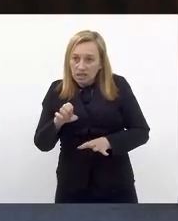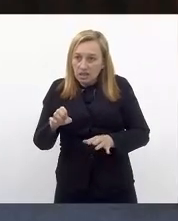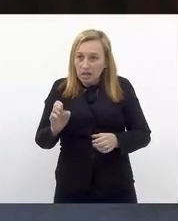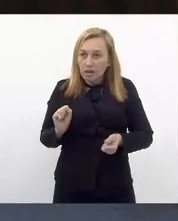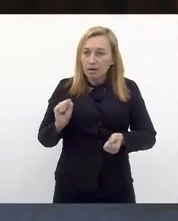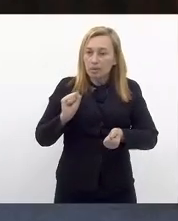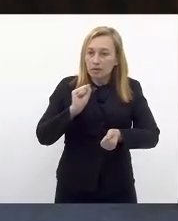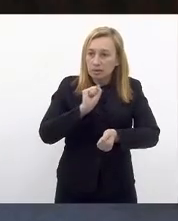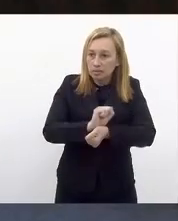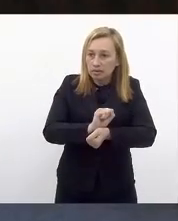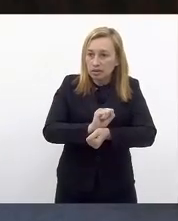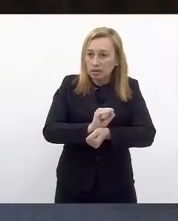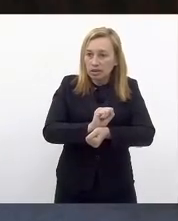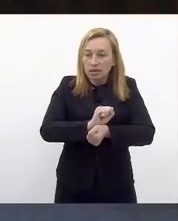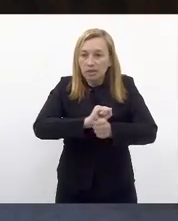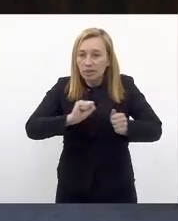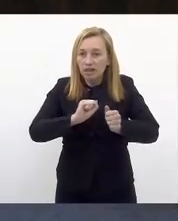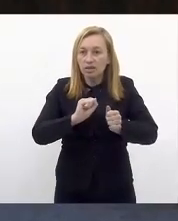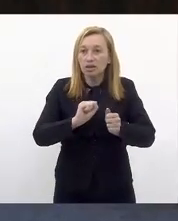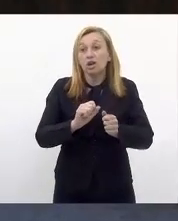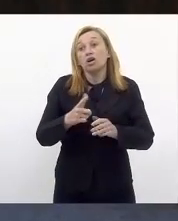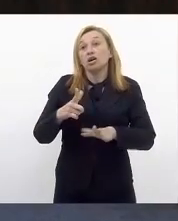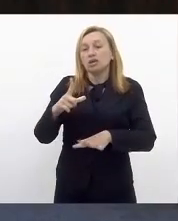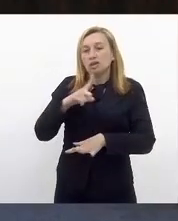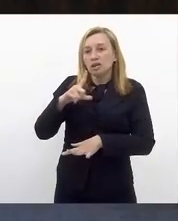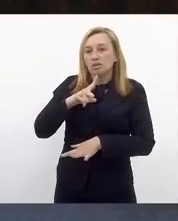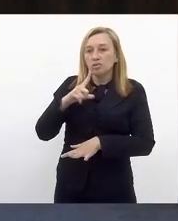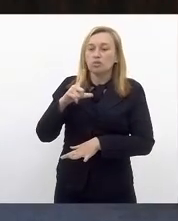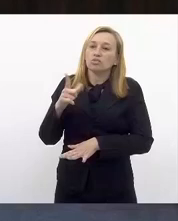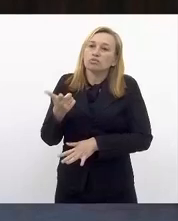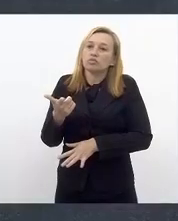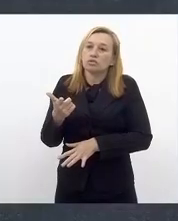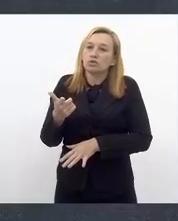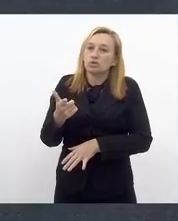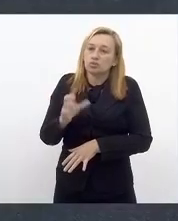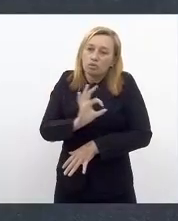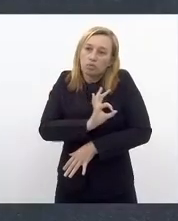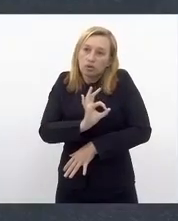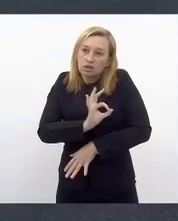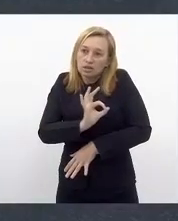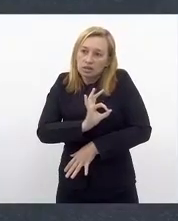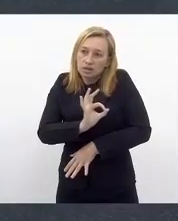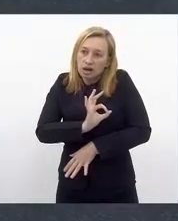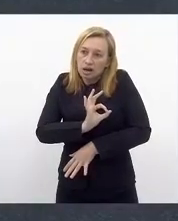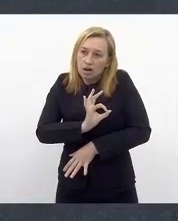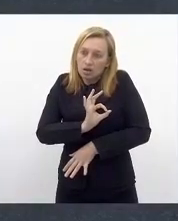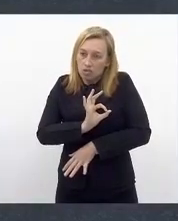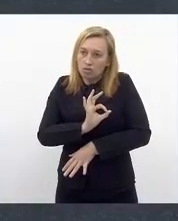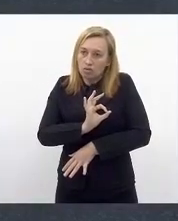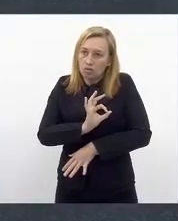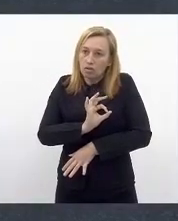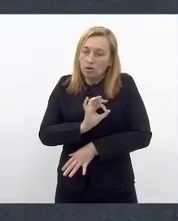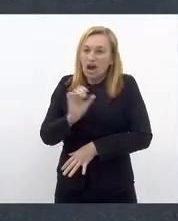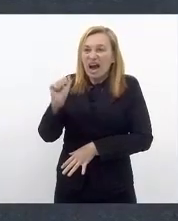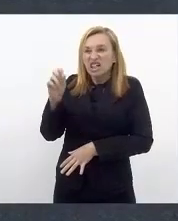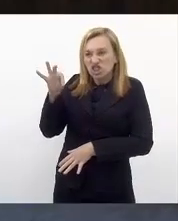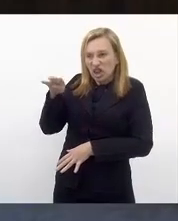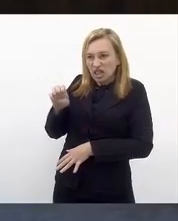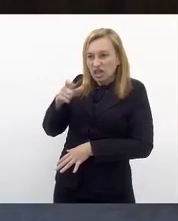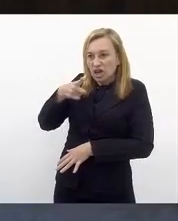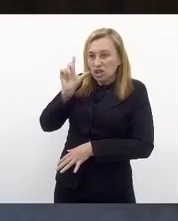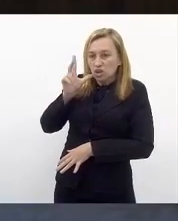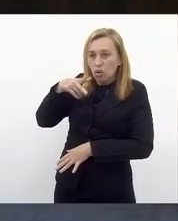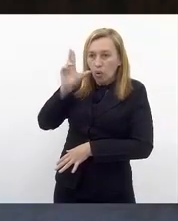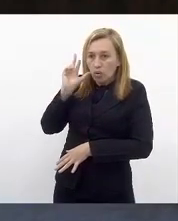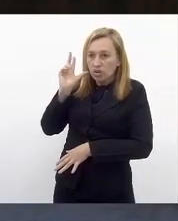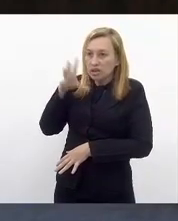nós estamos com a gente com uma rebelião monte ontem que tá com dedo decepado com uma barra de ferro que o interno deu dele Paty ontem tá